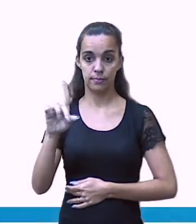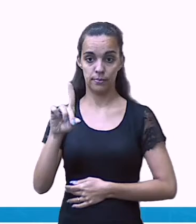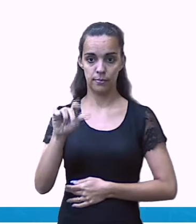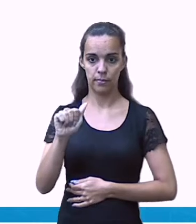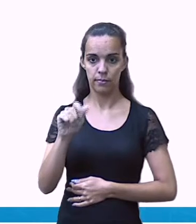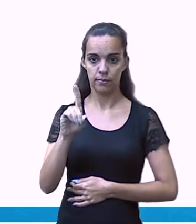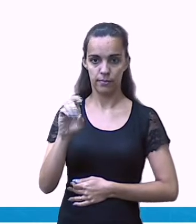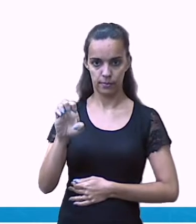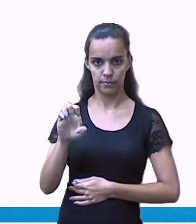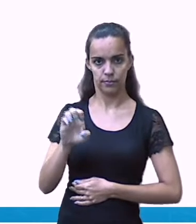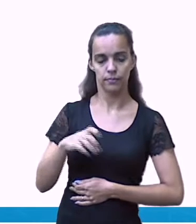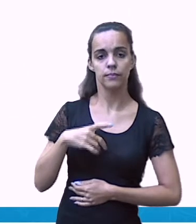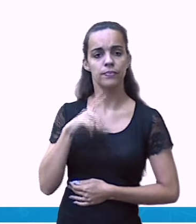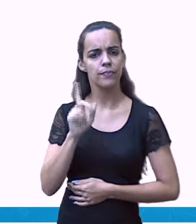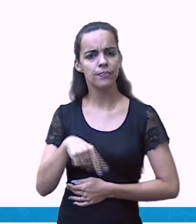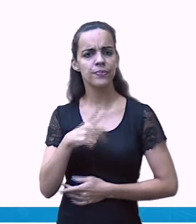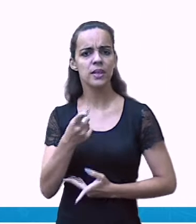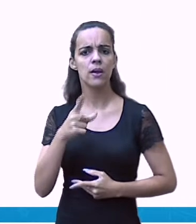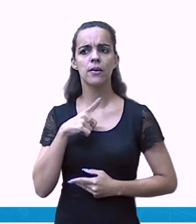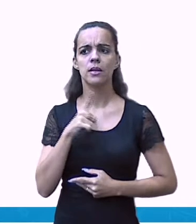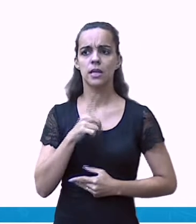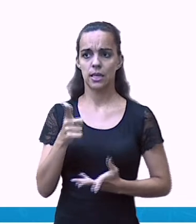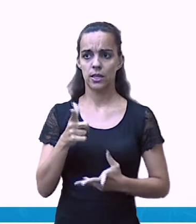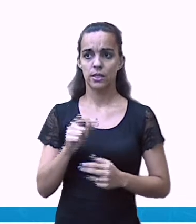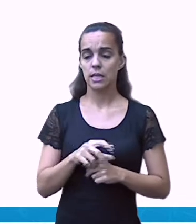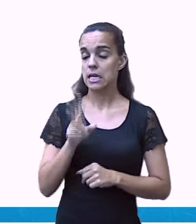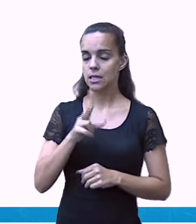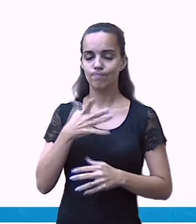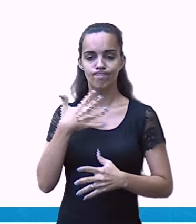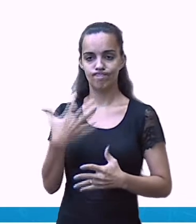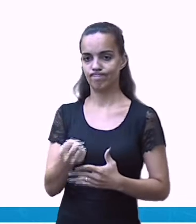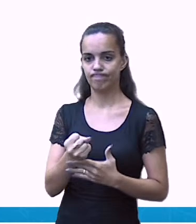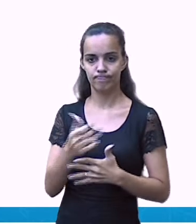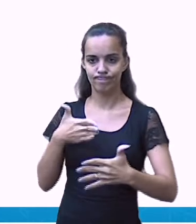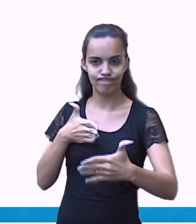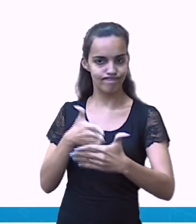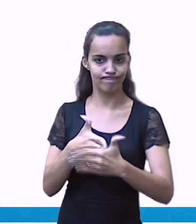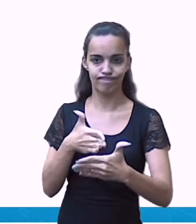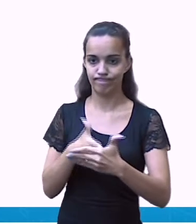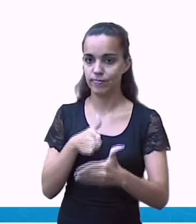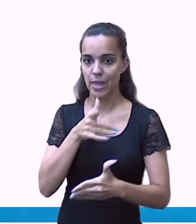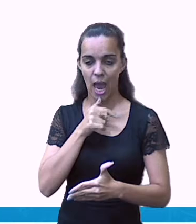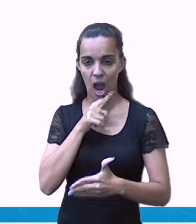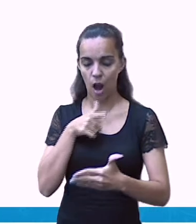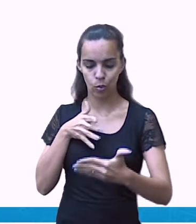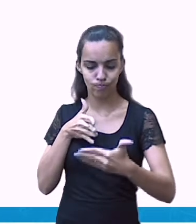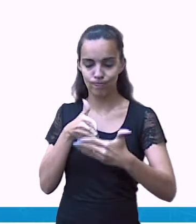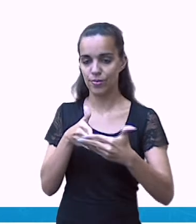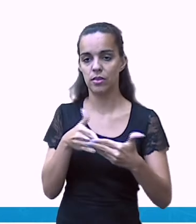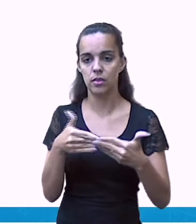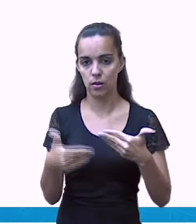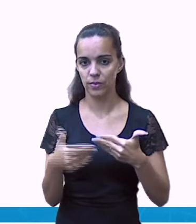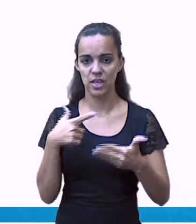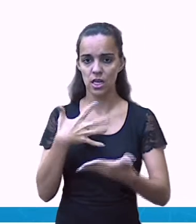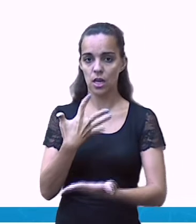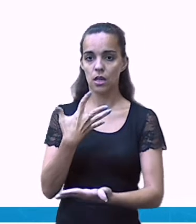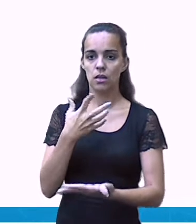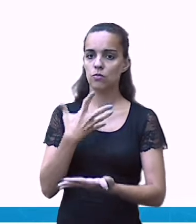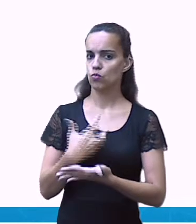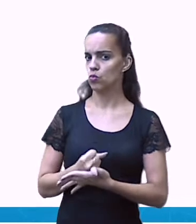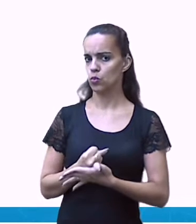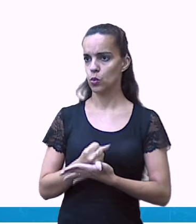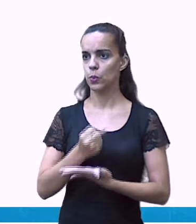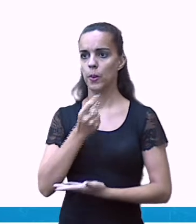de um material em que não é possível a passagem de líquido ou de outras